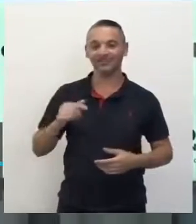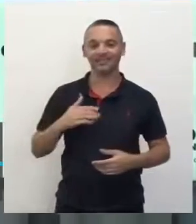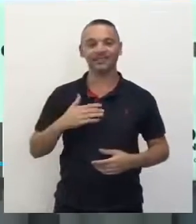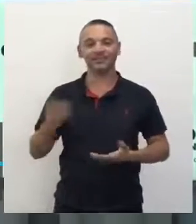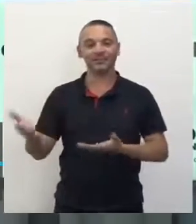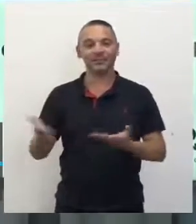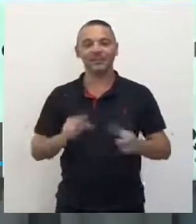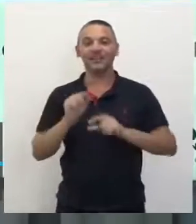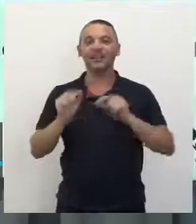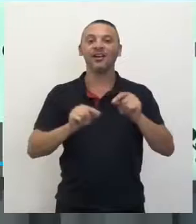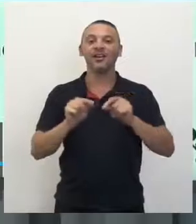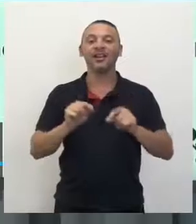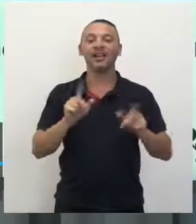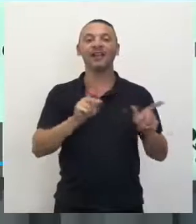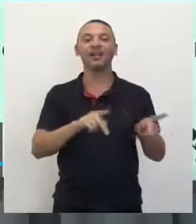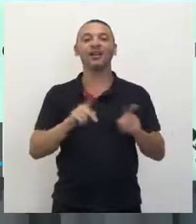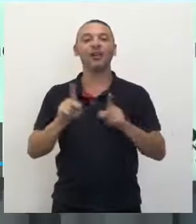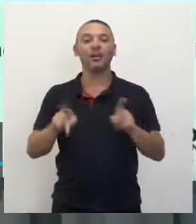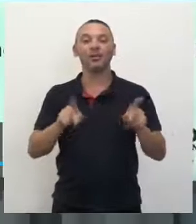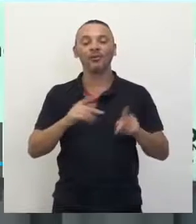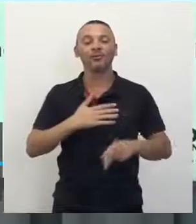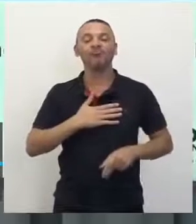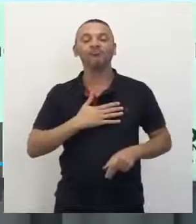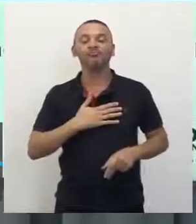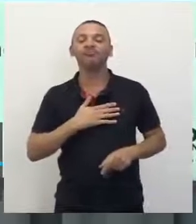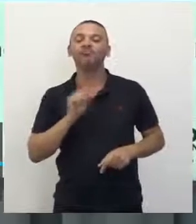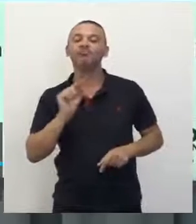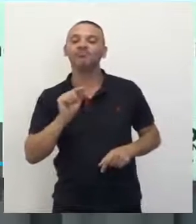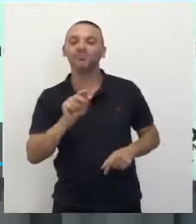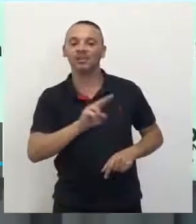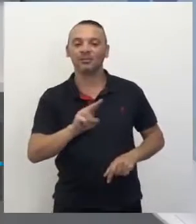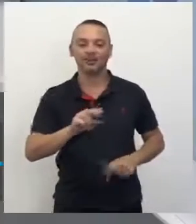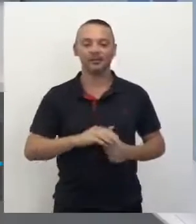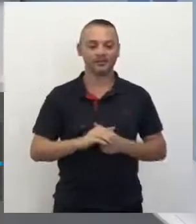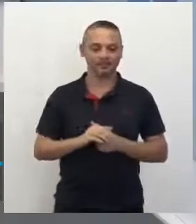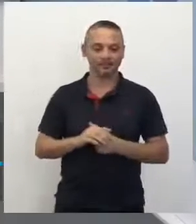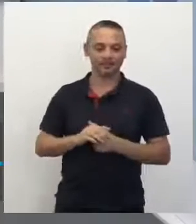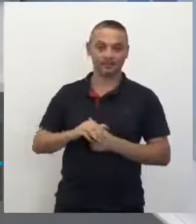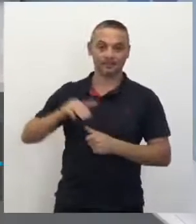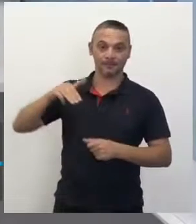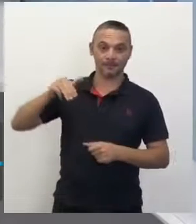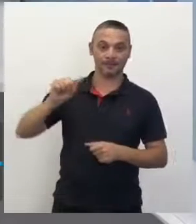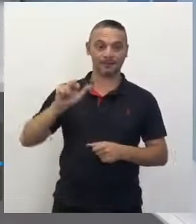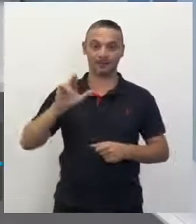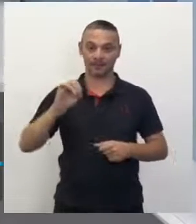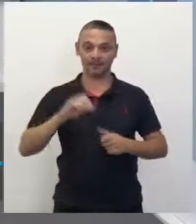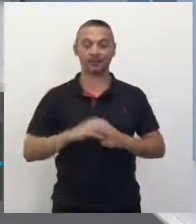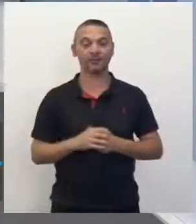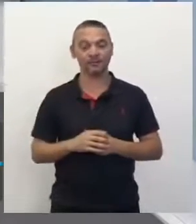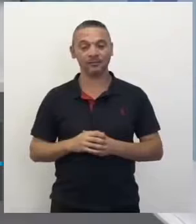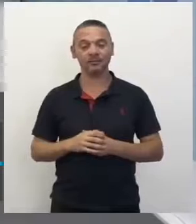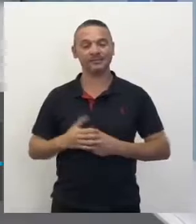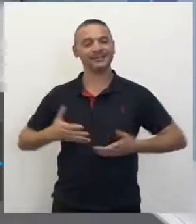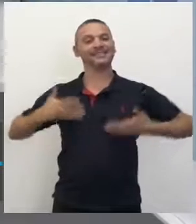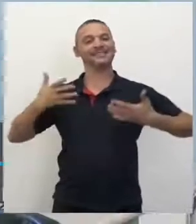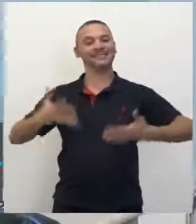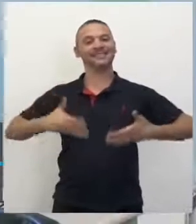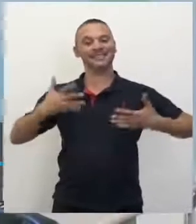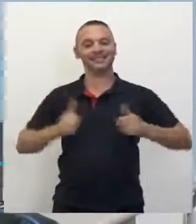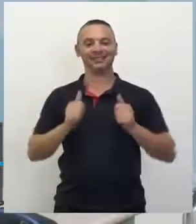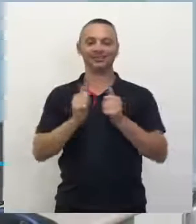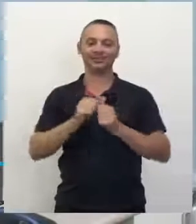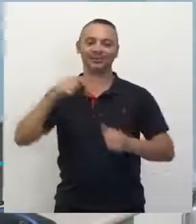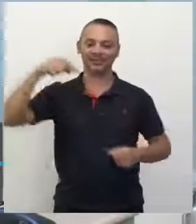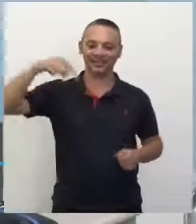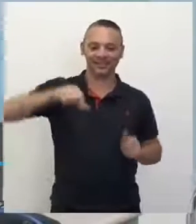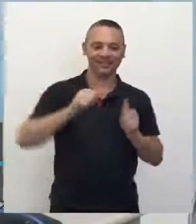as boas-vindas ao nosso querido professor Magno. Seja bem-vindo de volta, professor. É isso aí, Joel. É uma alegria tripla, quádrupla